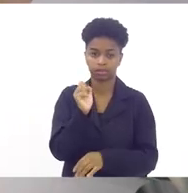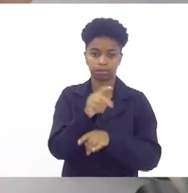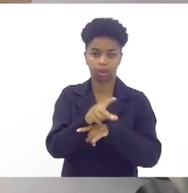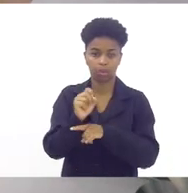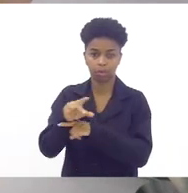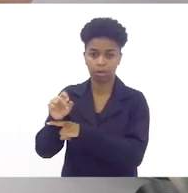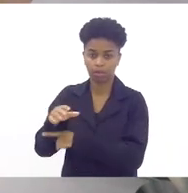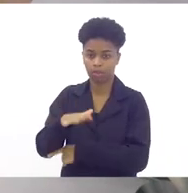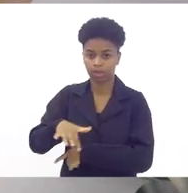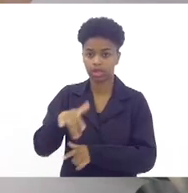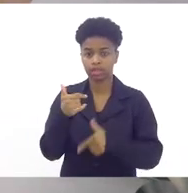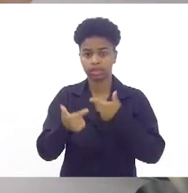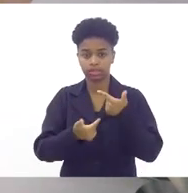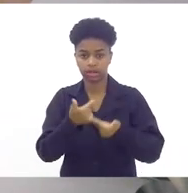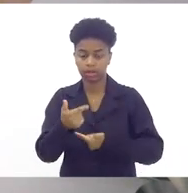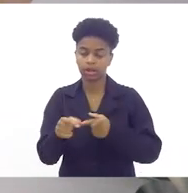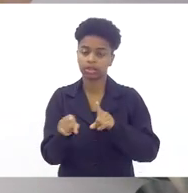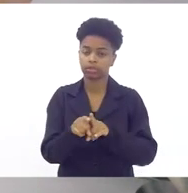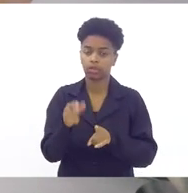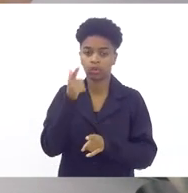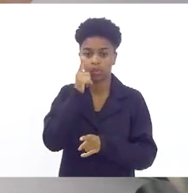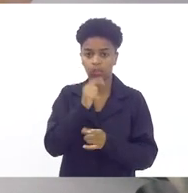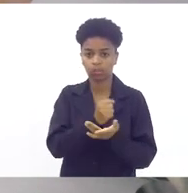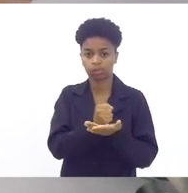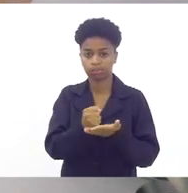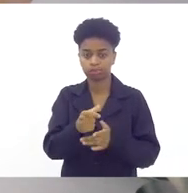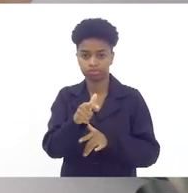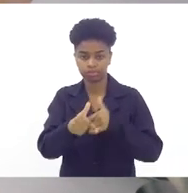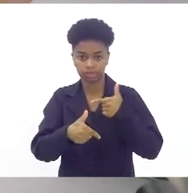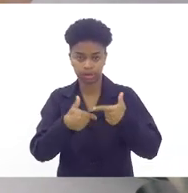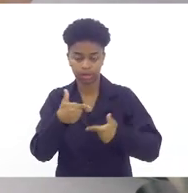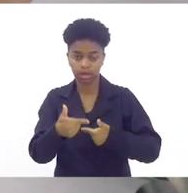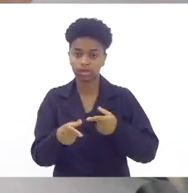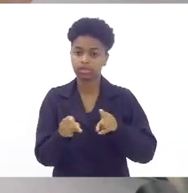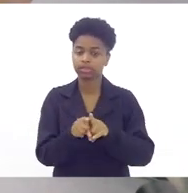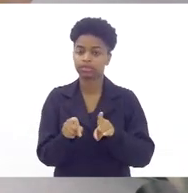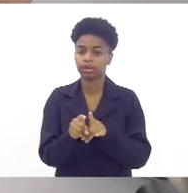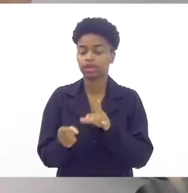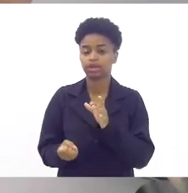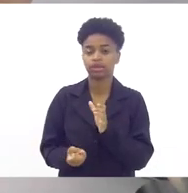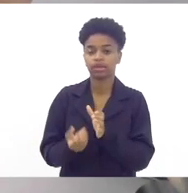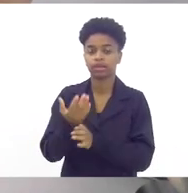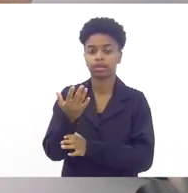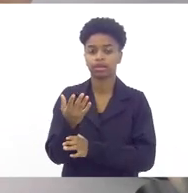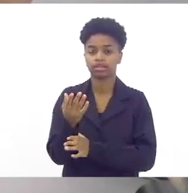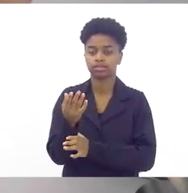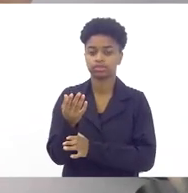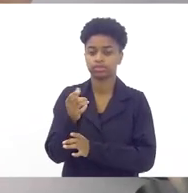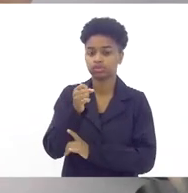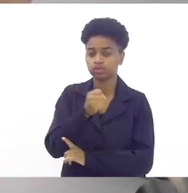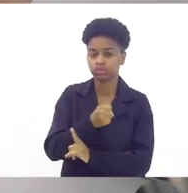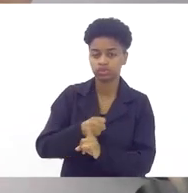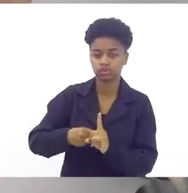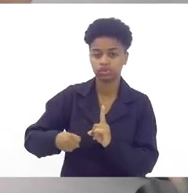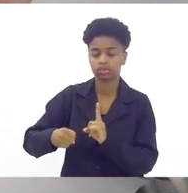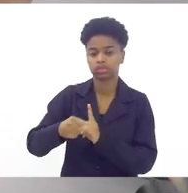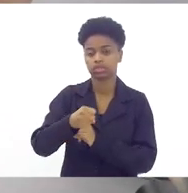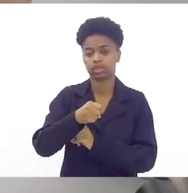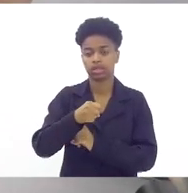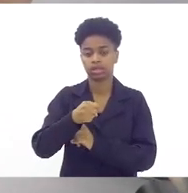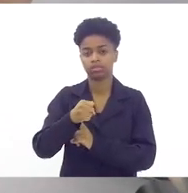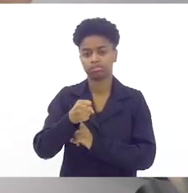no mercado de trabalho no ramo de empregos e também na construção de uma de uma de uma sociedade